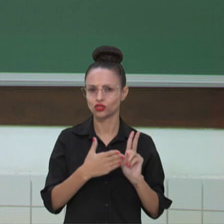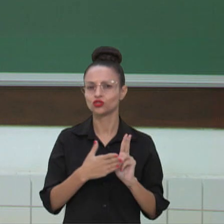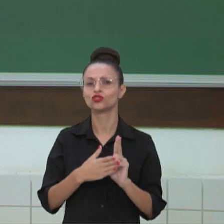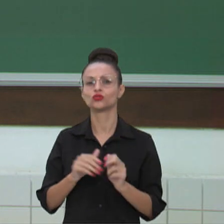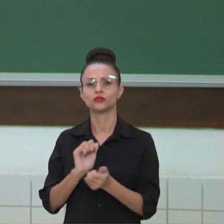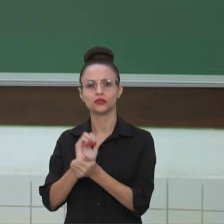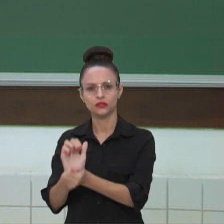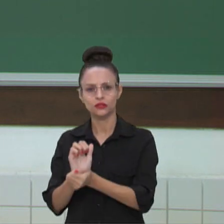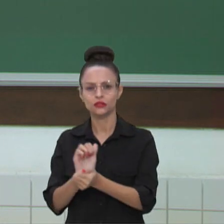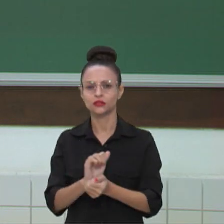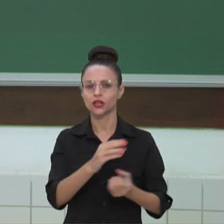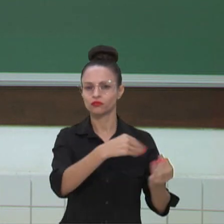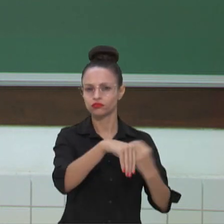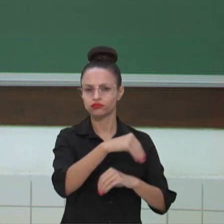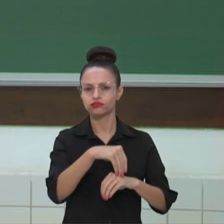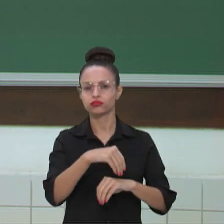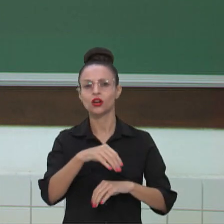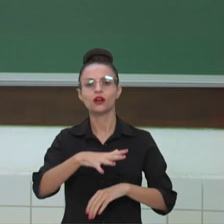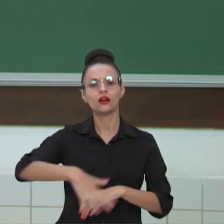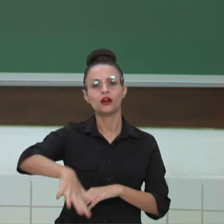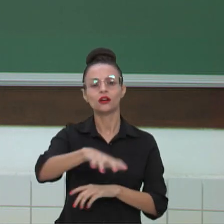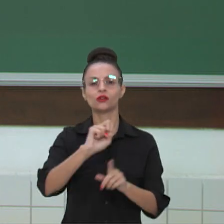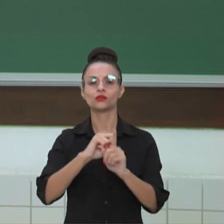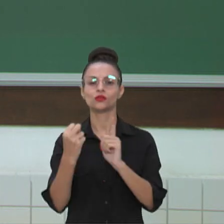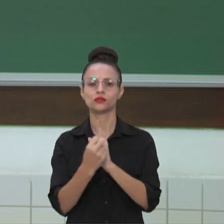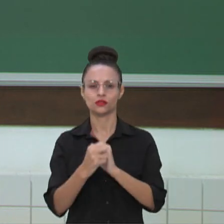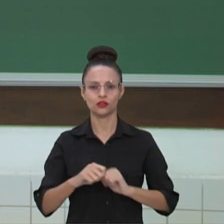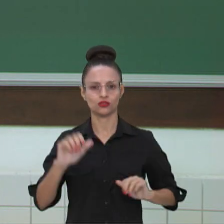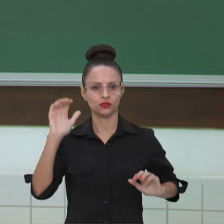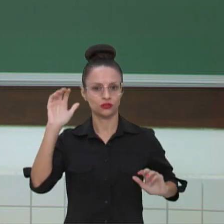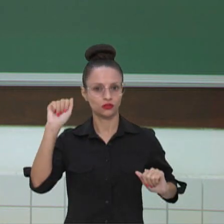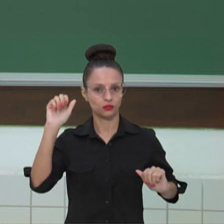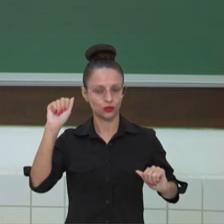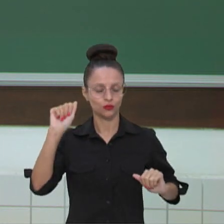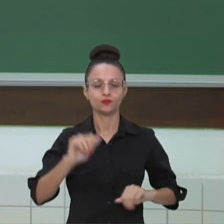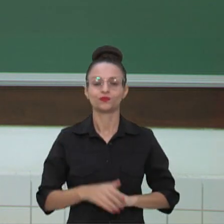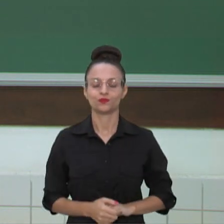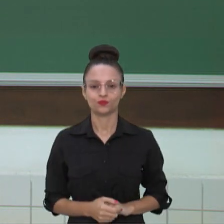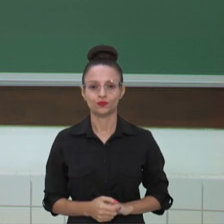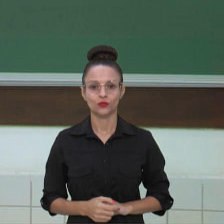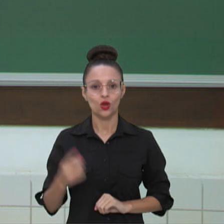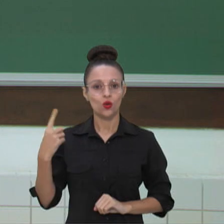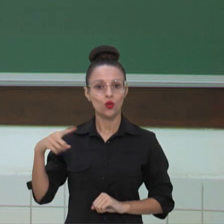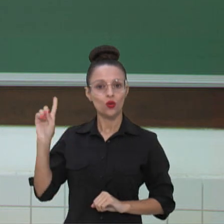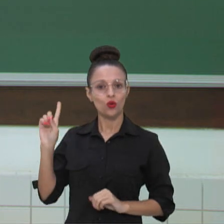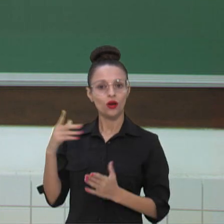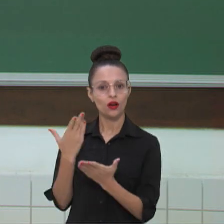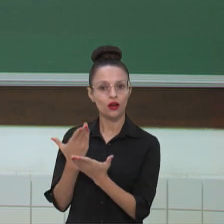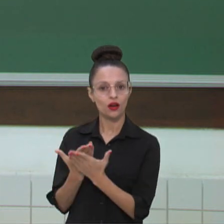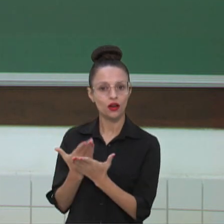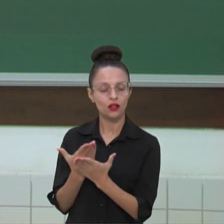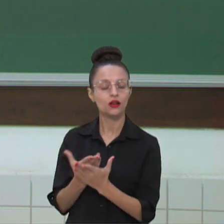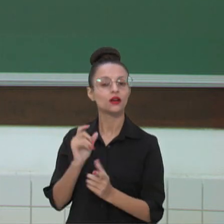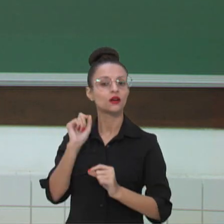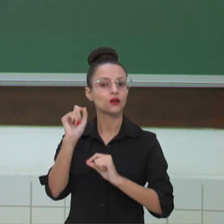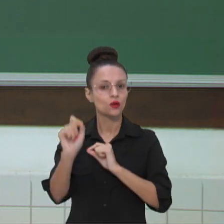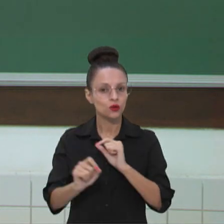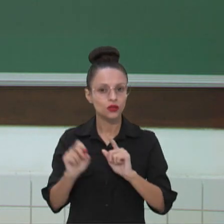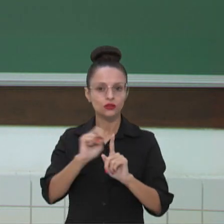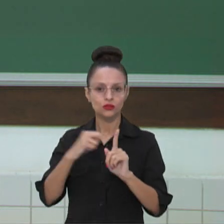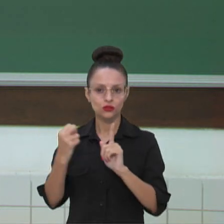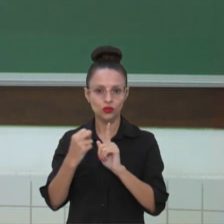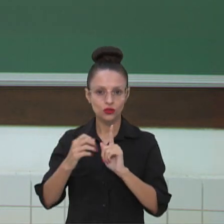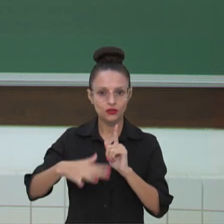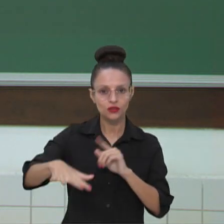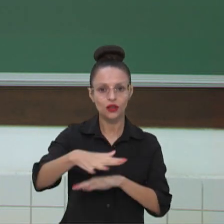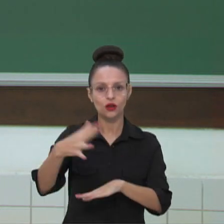escravos formando a sociedade colonial espanhola. Na última aula, então, Sociedade Colonial Espanhola.